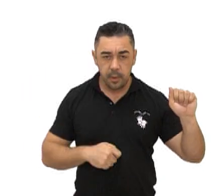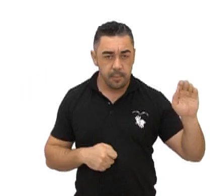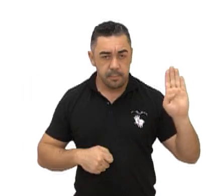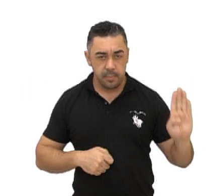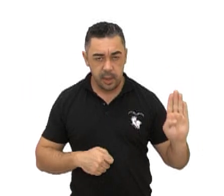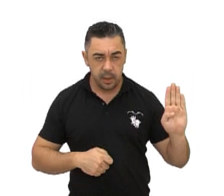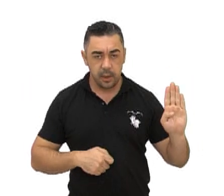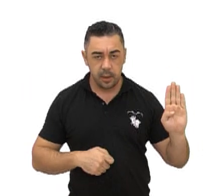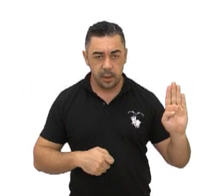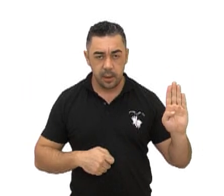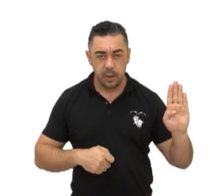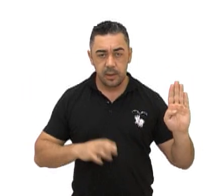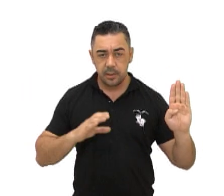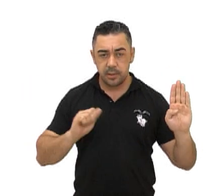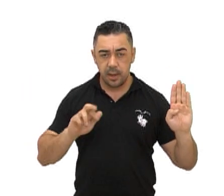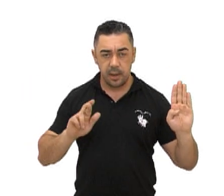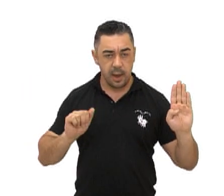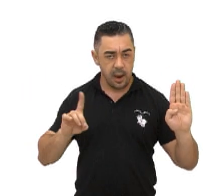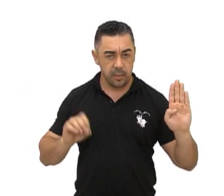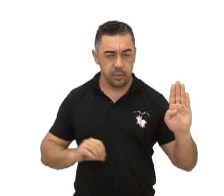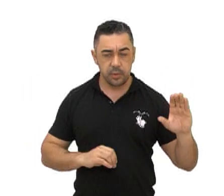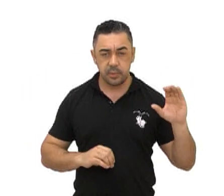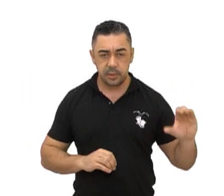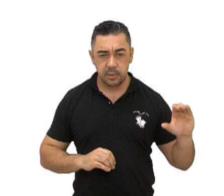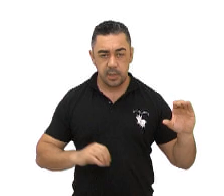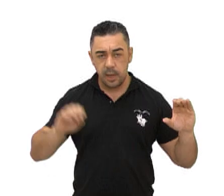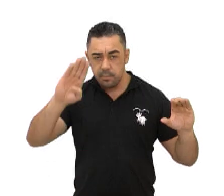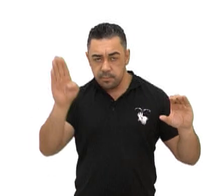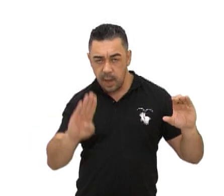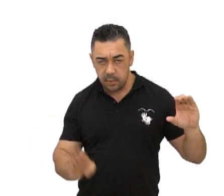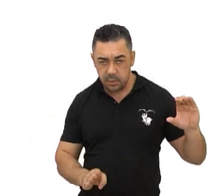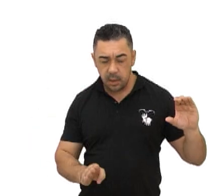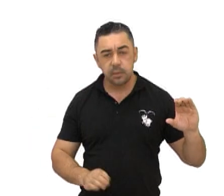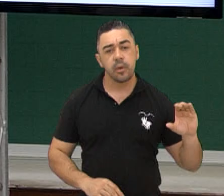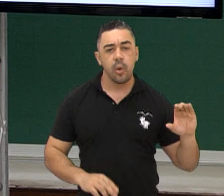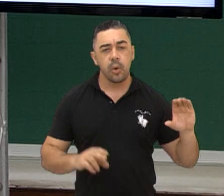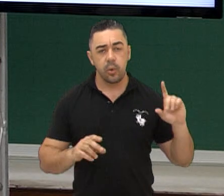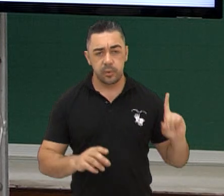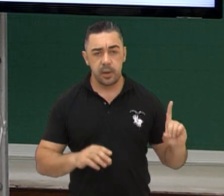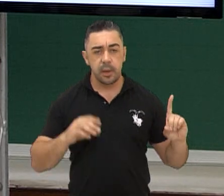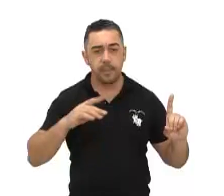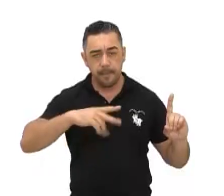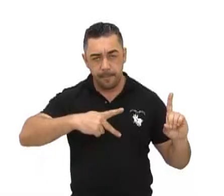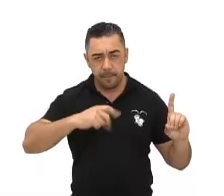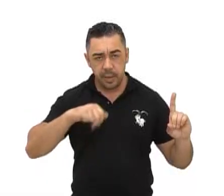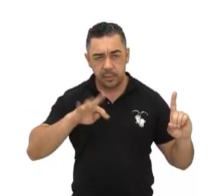B, o Cerrado. C, Mata Atlântica. Ou D, Pantanal.